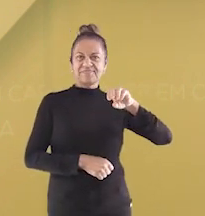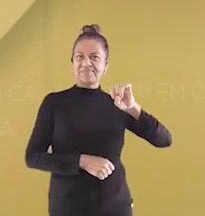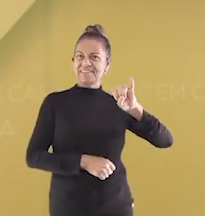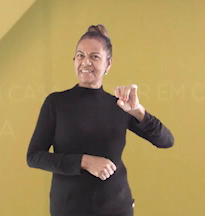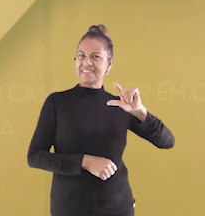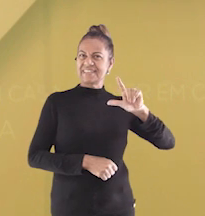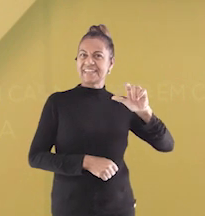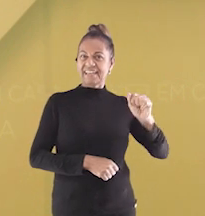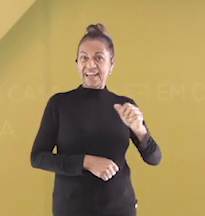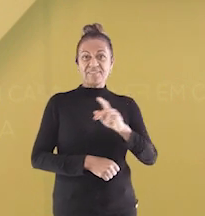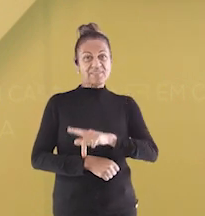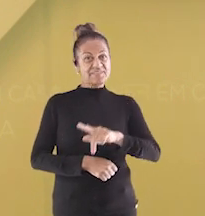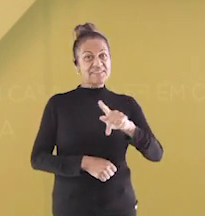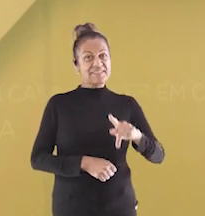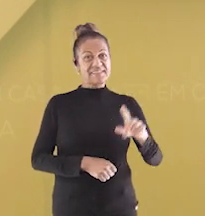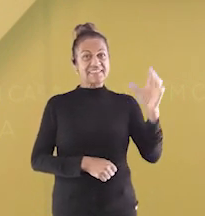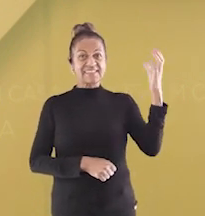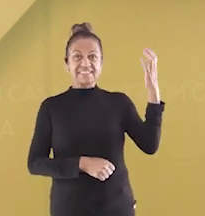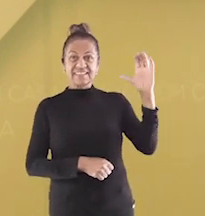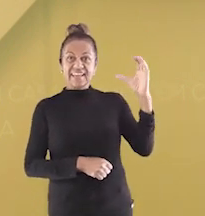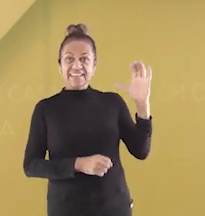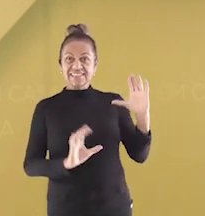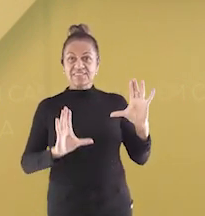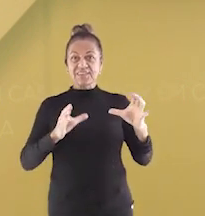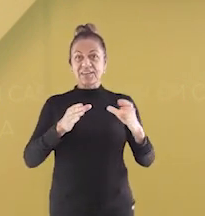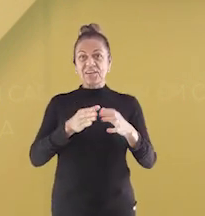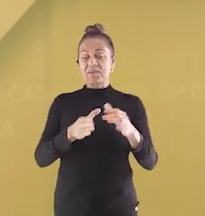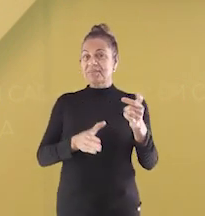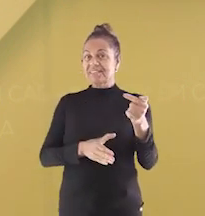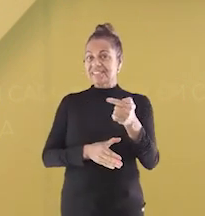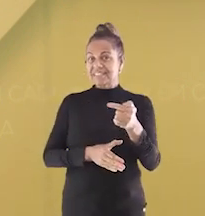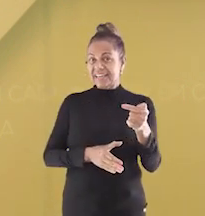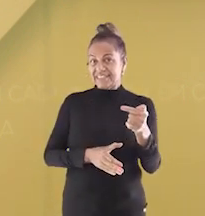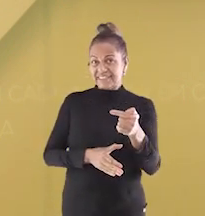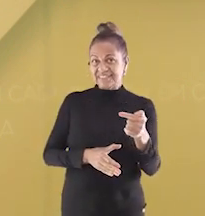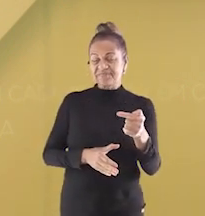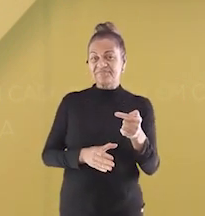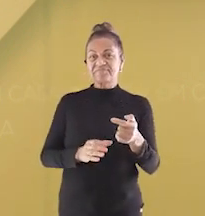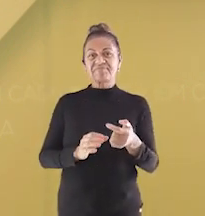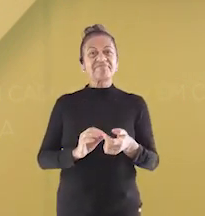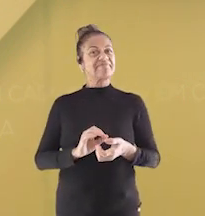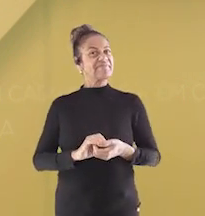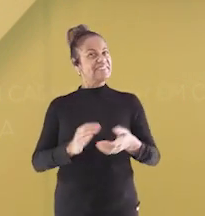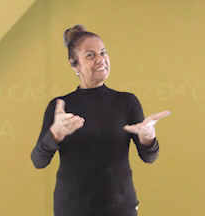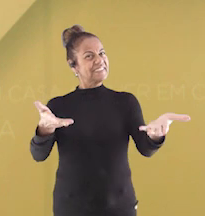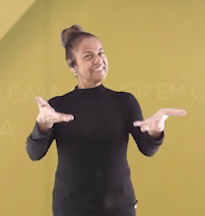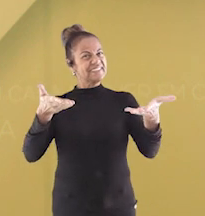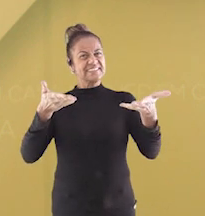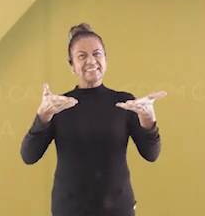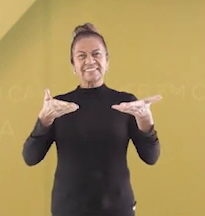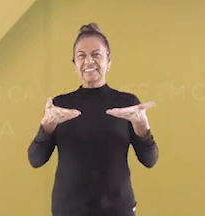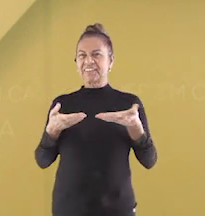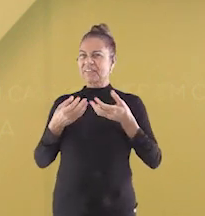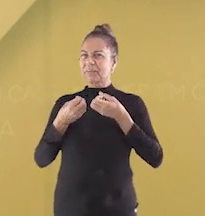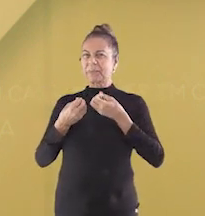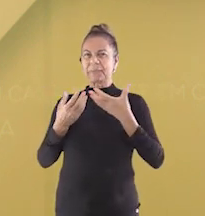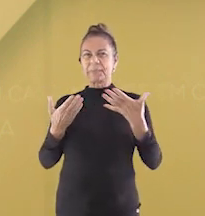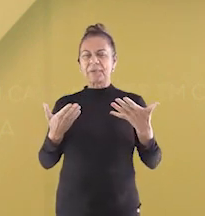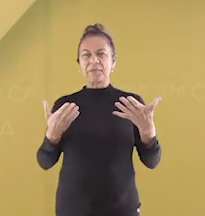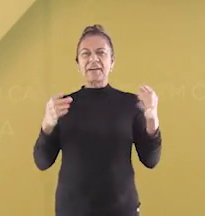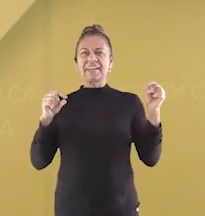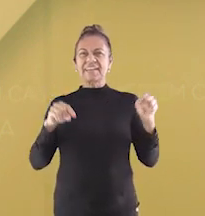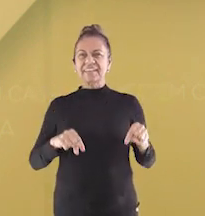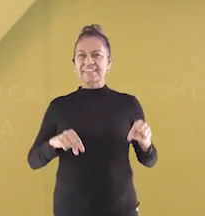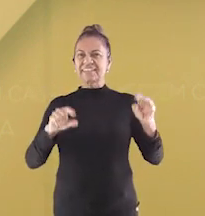do 7º ano dos anos finais do ensino fundamental. Sejam muito bem-vindos ao Dever em Casa na